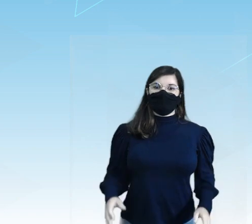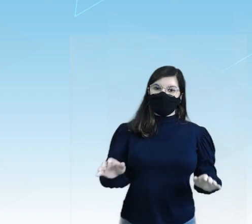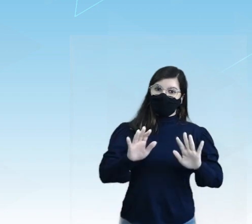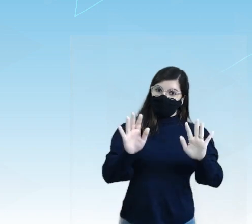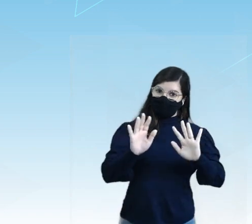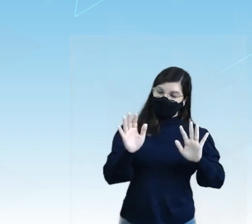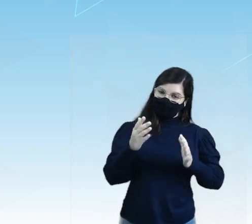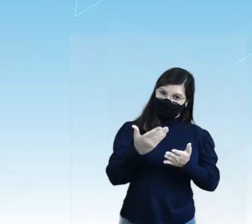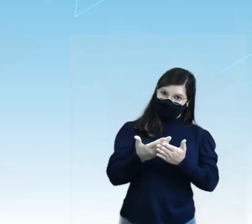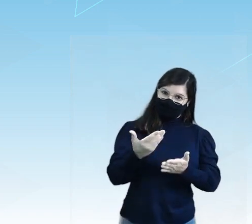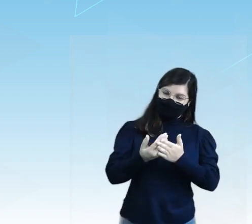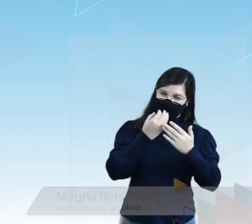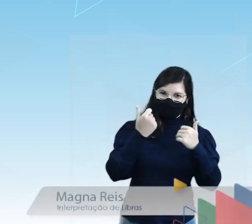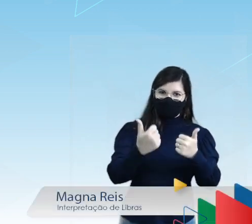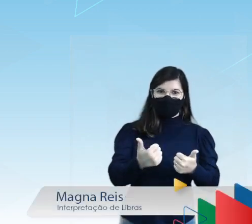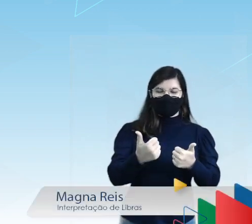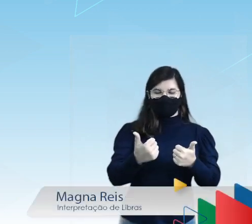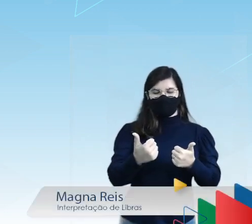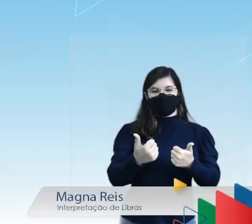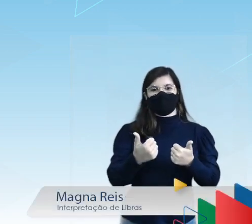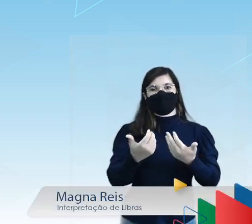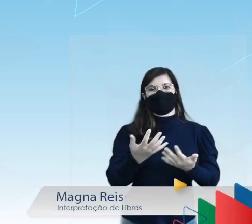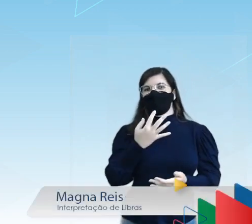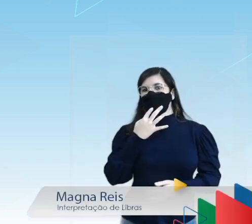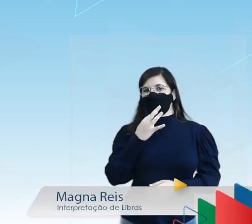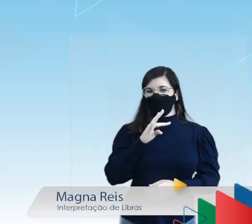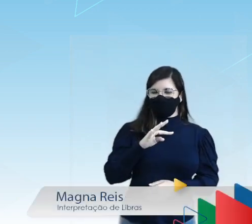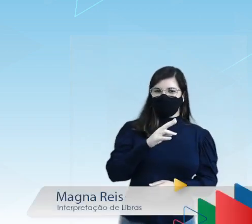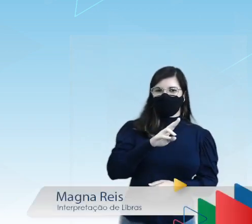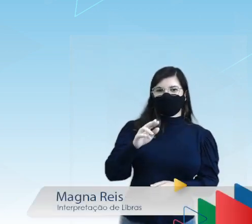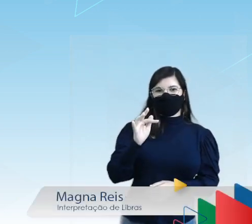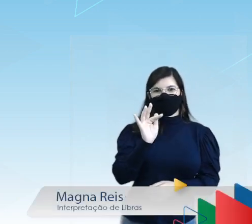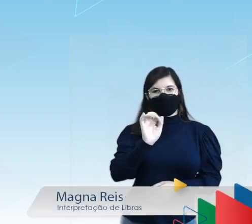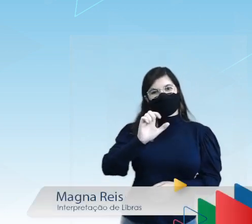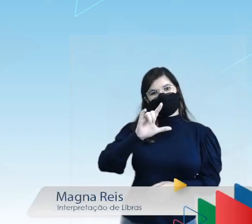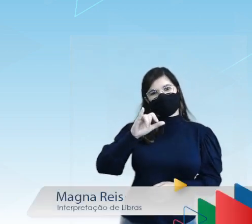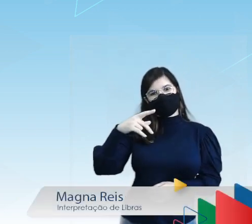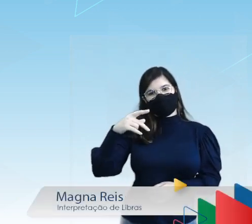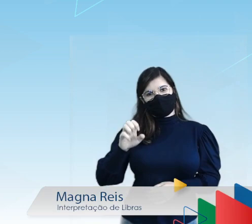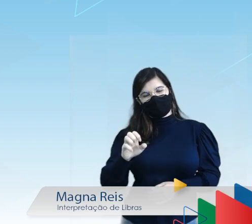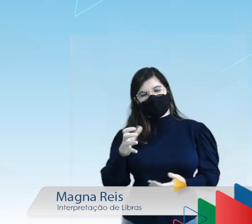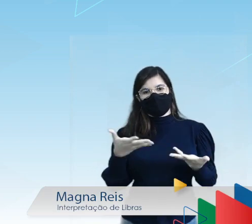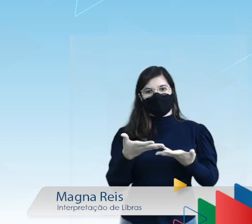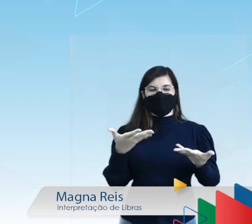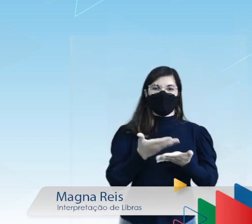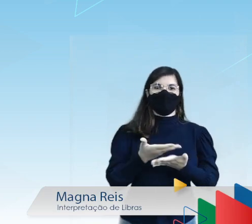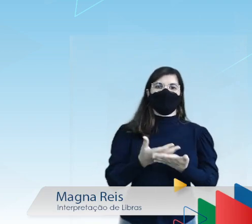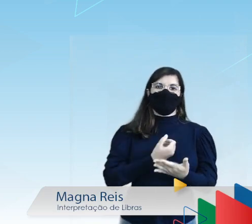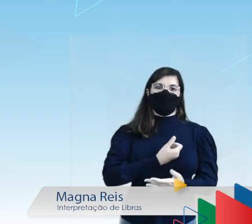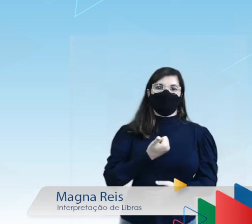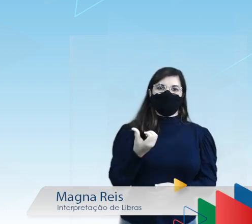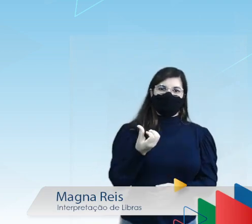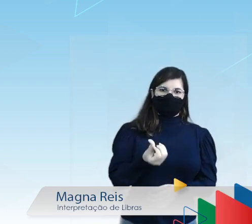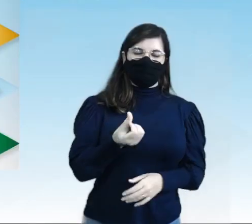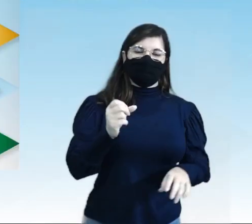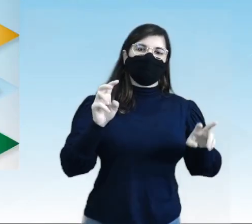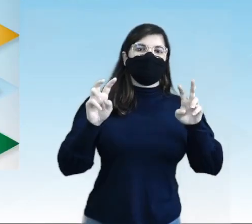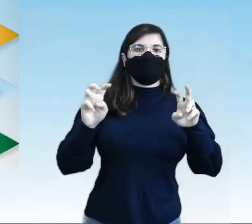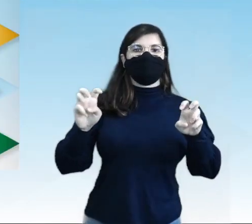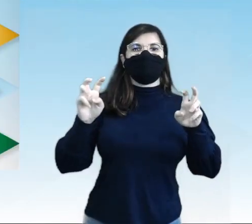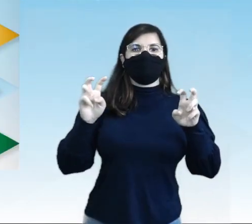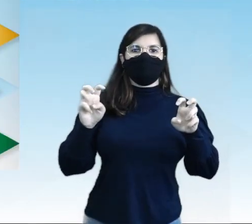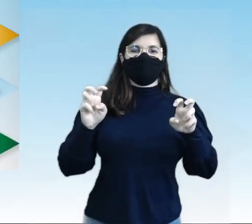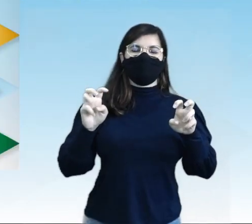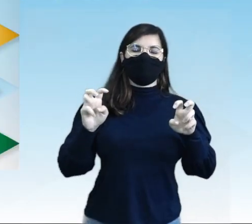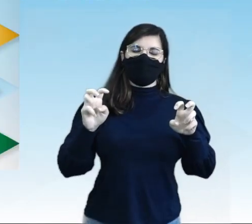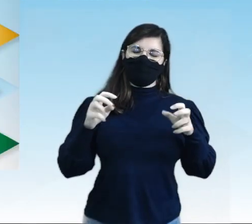Olá meus queridos estudantes tudo bem com vocês para quem não me conhece meu nome é Felipe Lopes e hoje a gente terá uma aula 16 de um tema